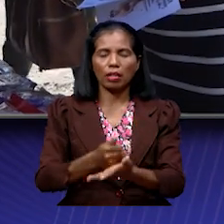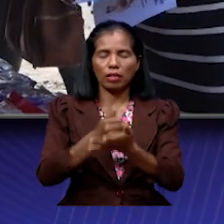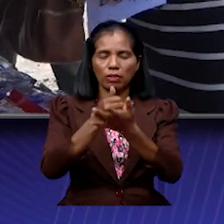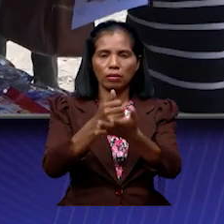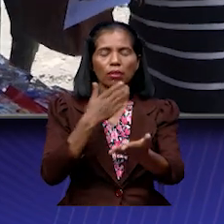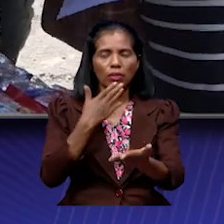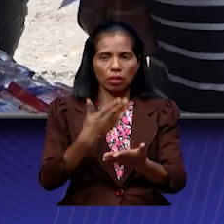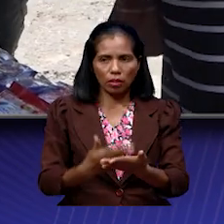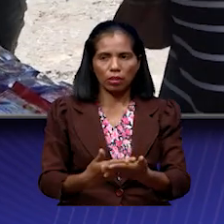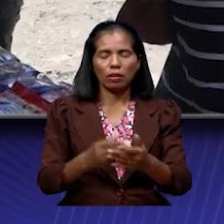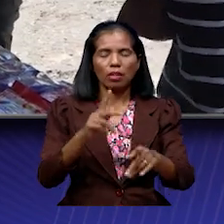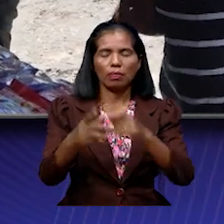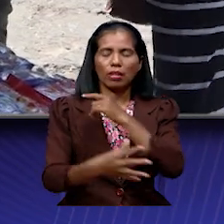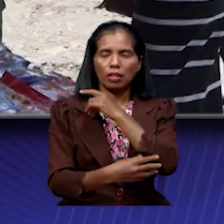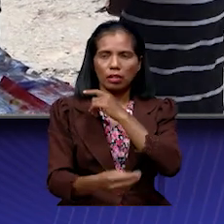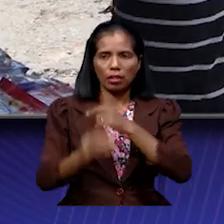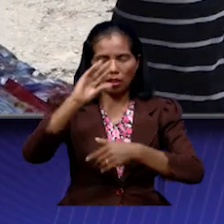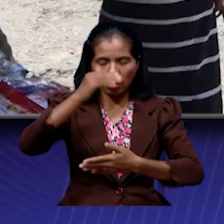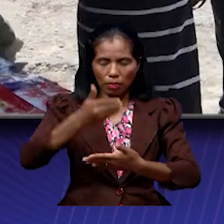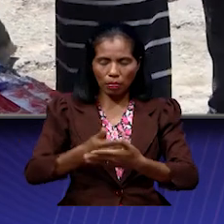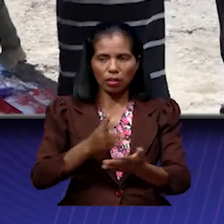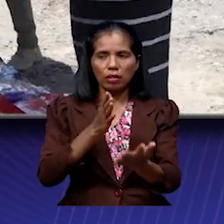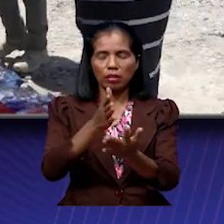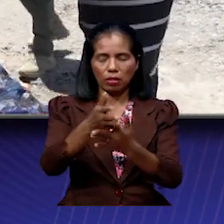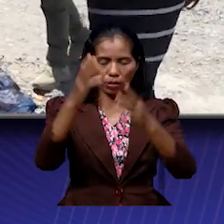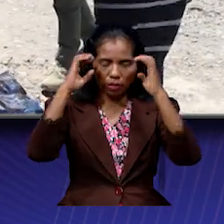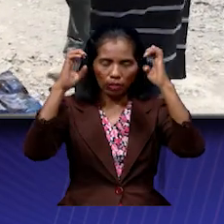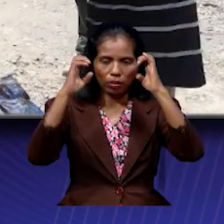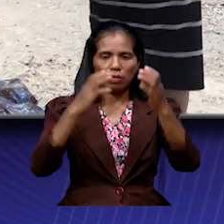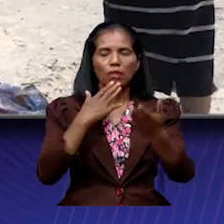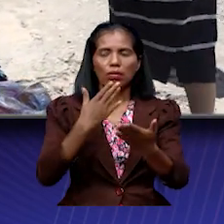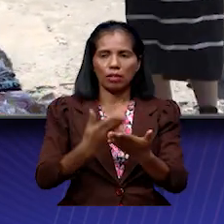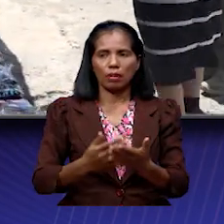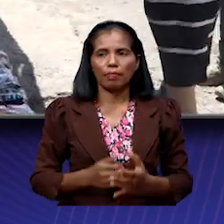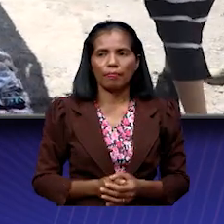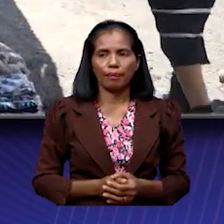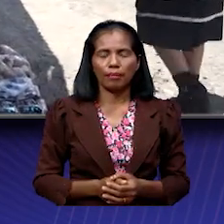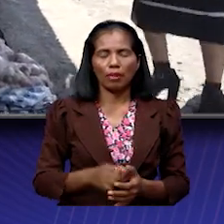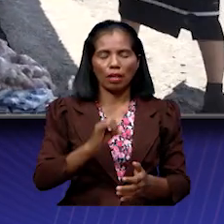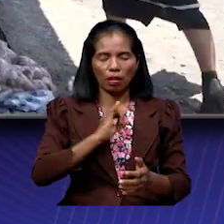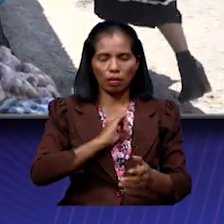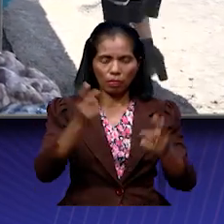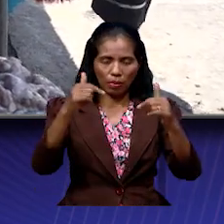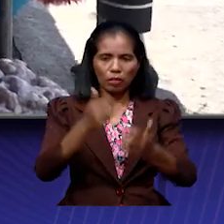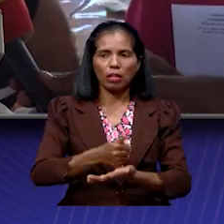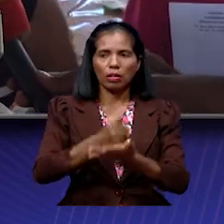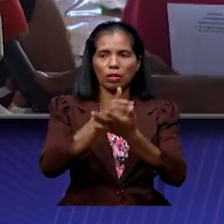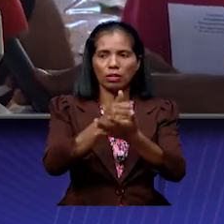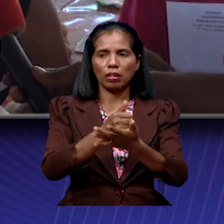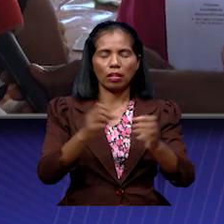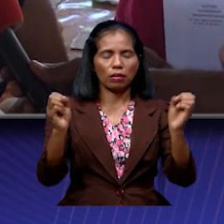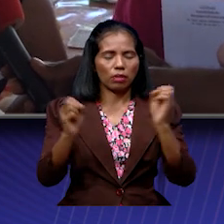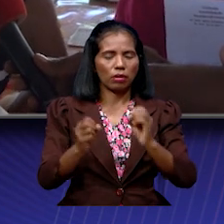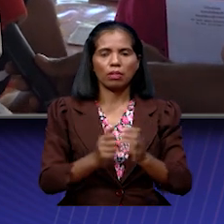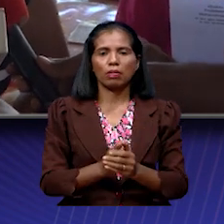qualidade, nok bitlaik sira ni oan bele acesso educação ho gratuita. E yeah, hamai atu servi, ela osa atu hanai,